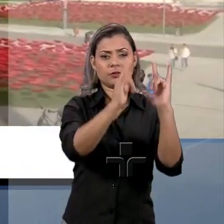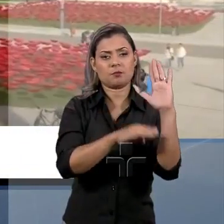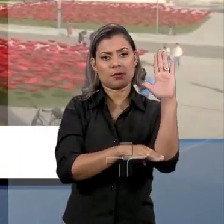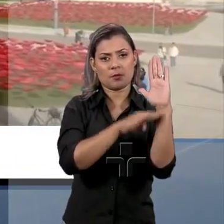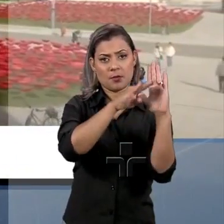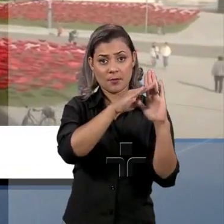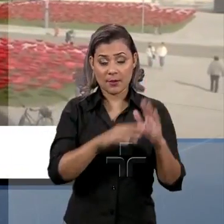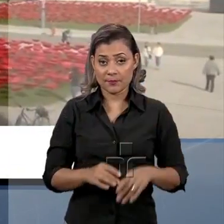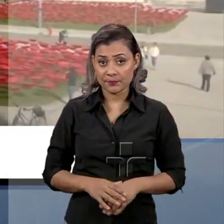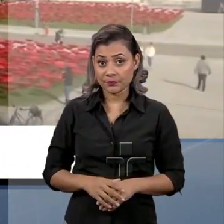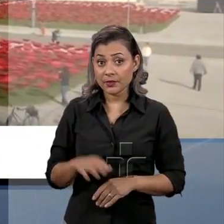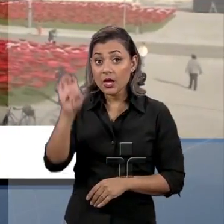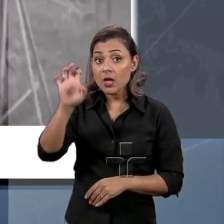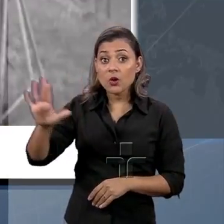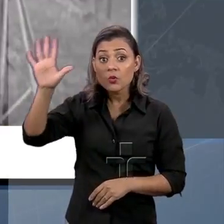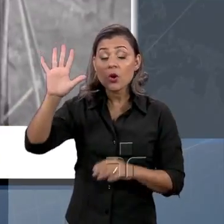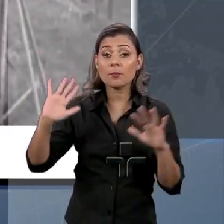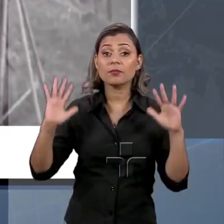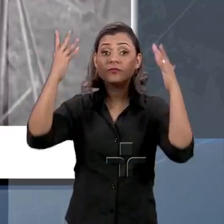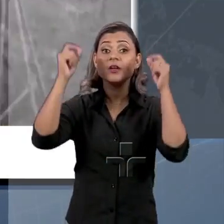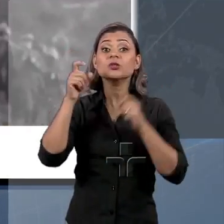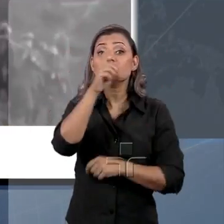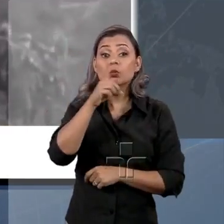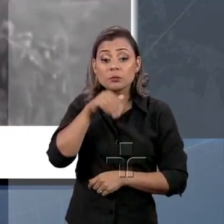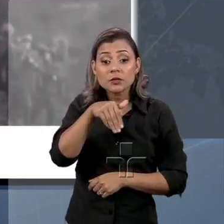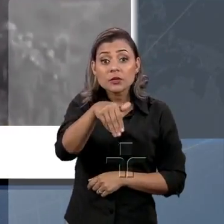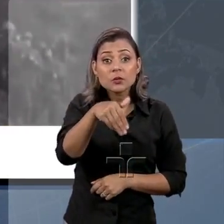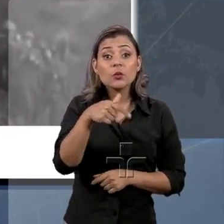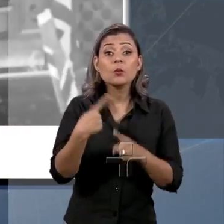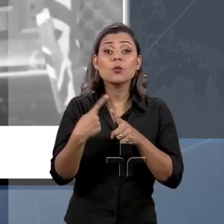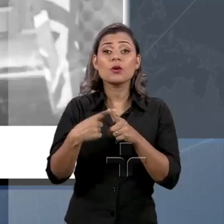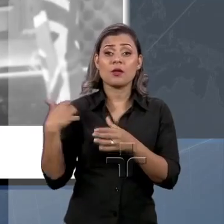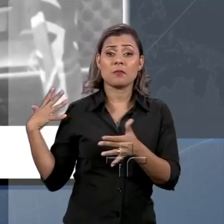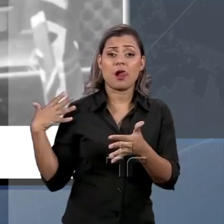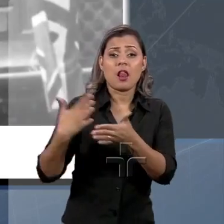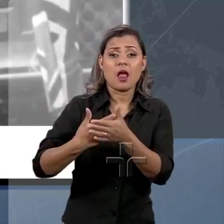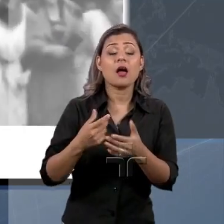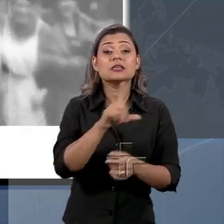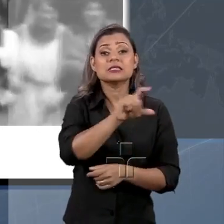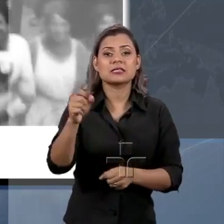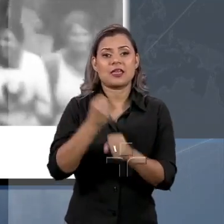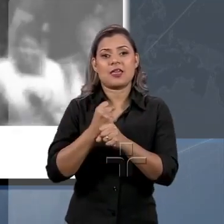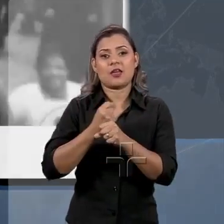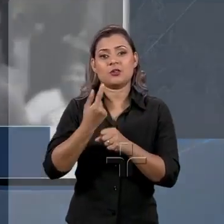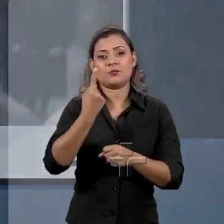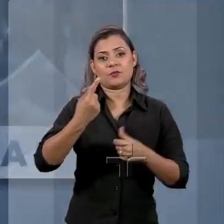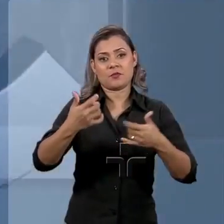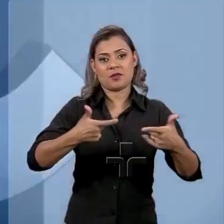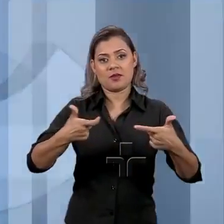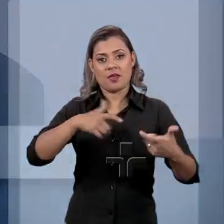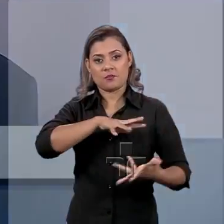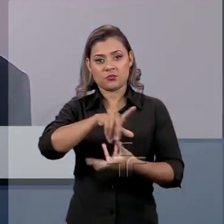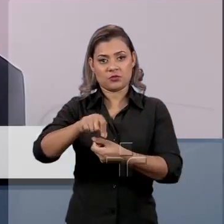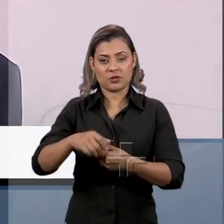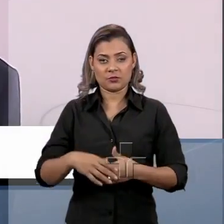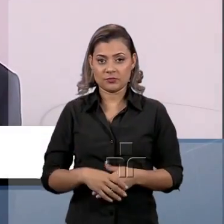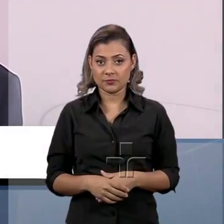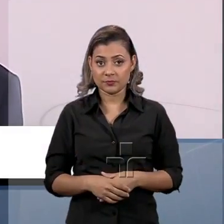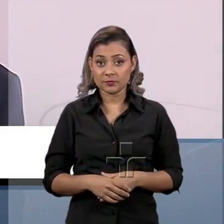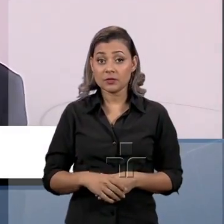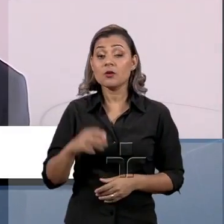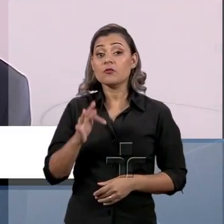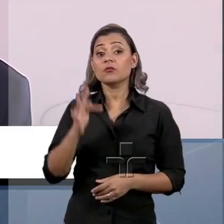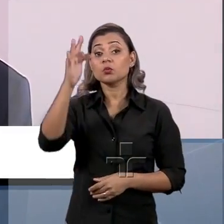prepara celebração no domingo para lembrar os 100 anos do fim da Primeira Guerra Mundial.